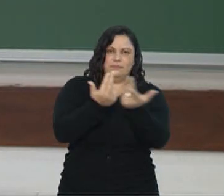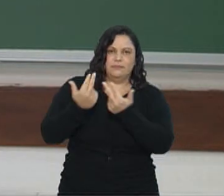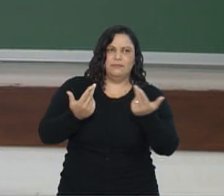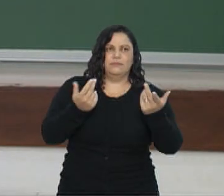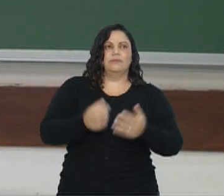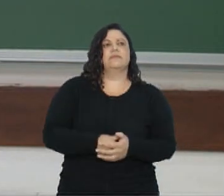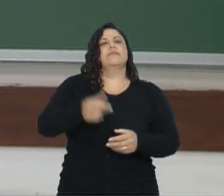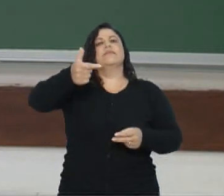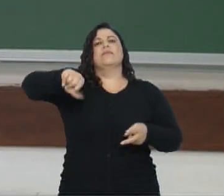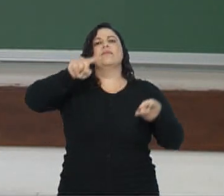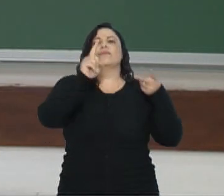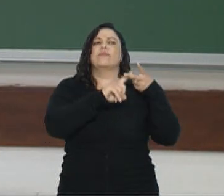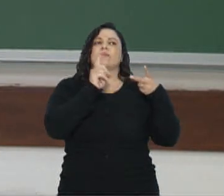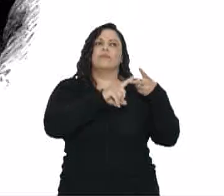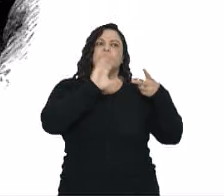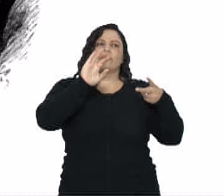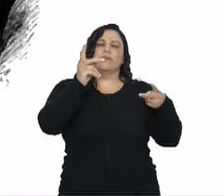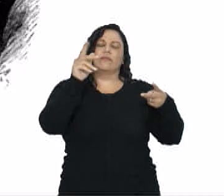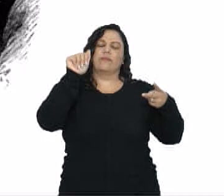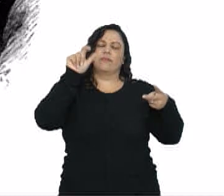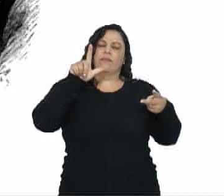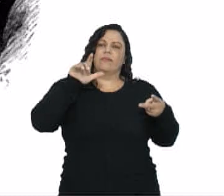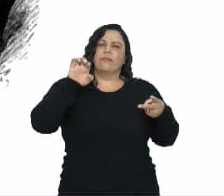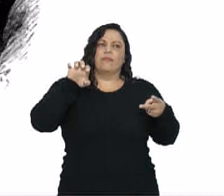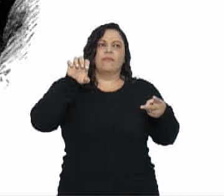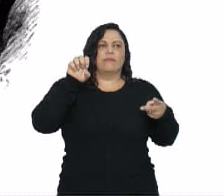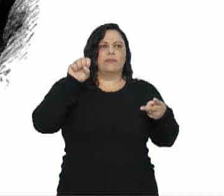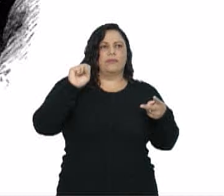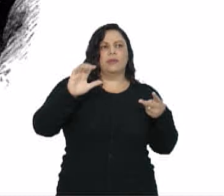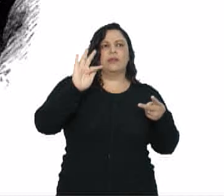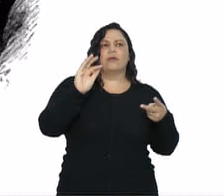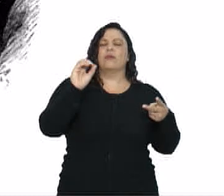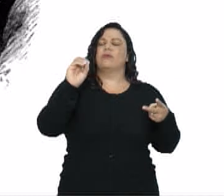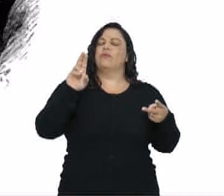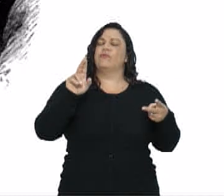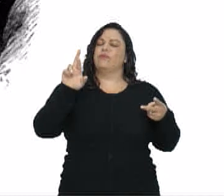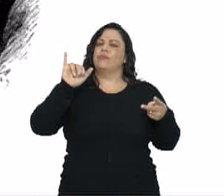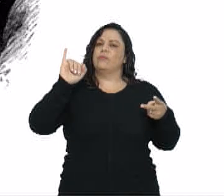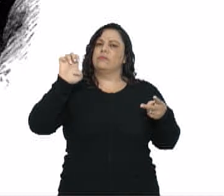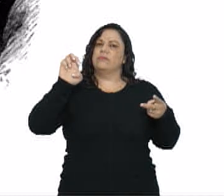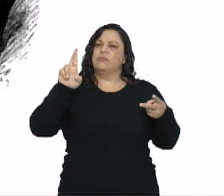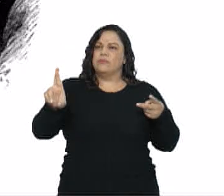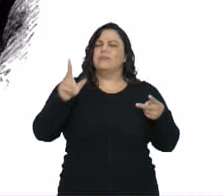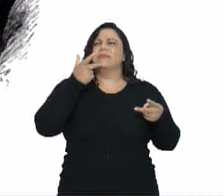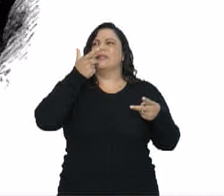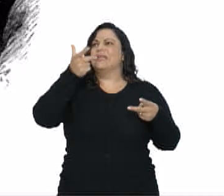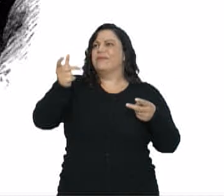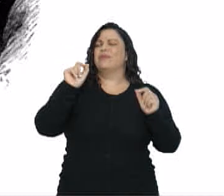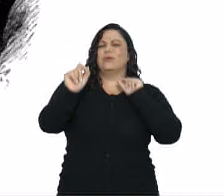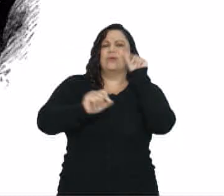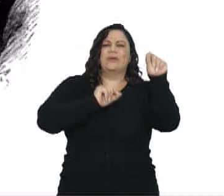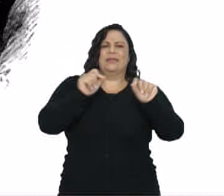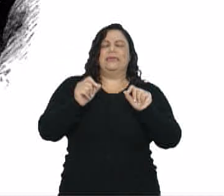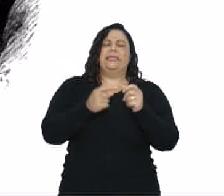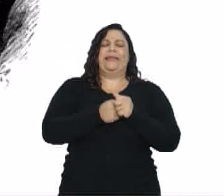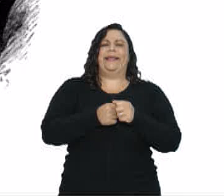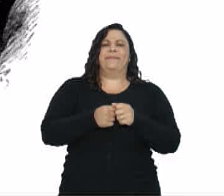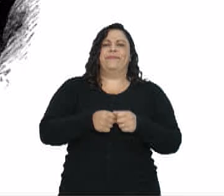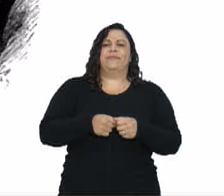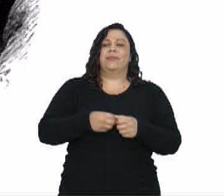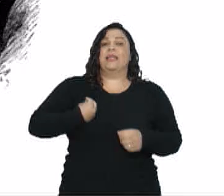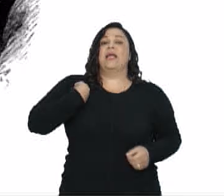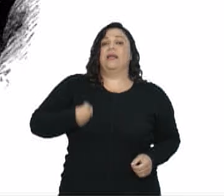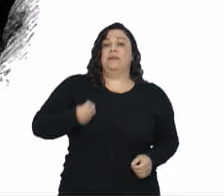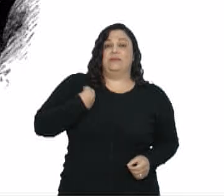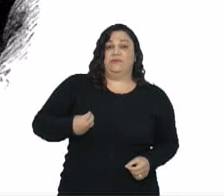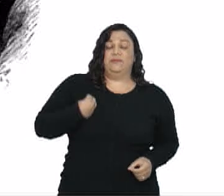Fourier. Esse aí, ele vai defender que a vida urbana ela era ruim e que o que seria legal é a construção de